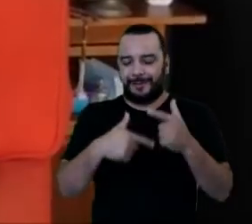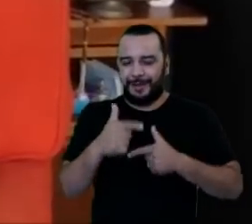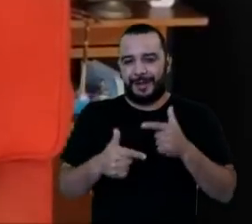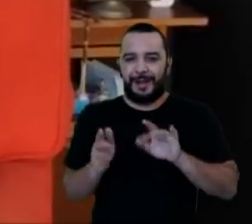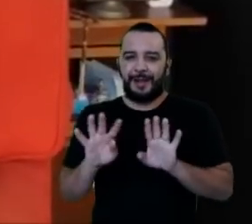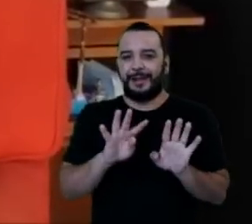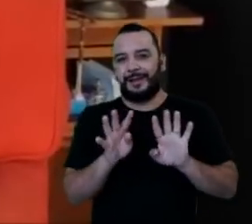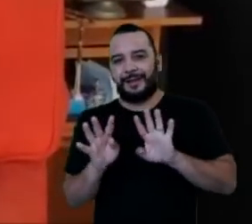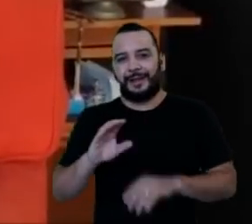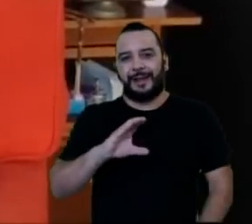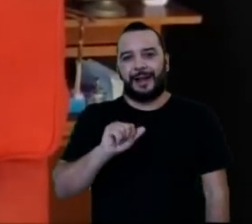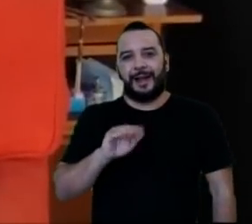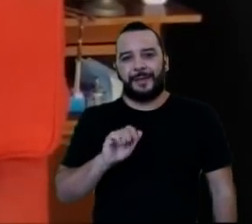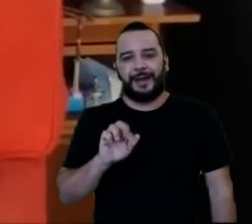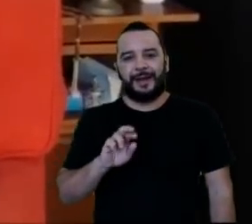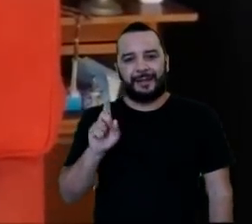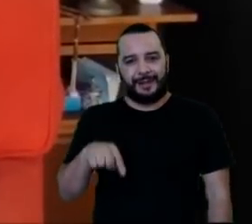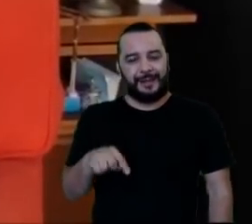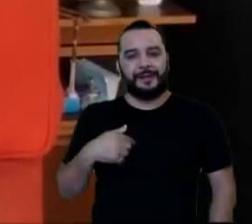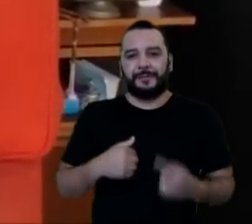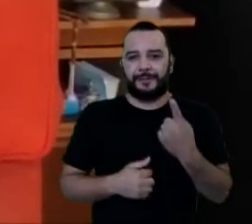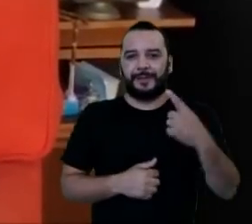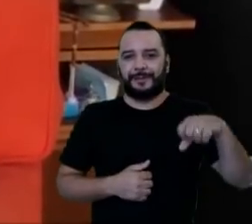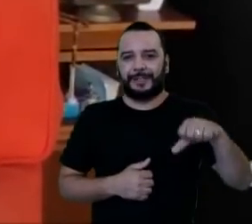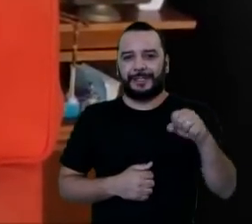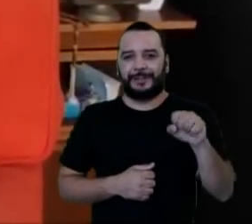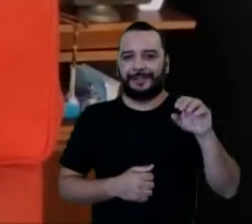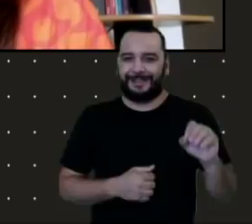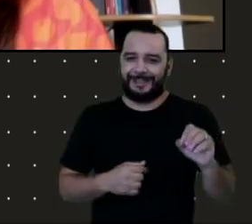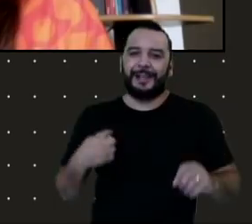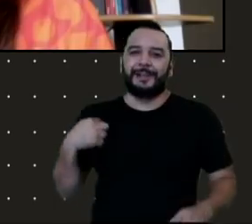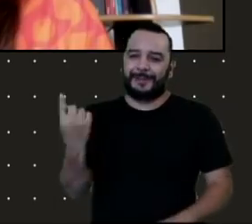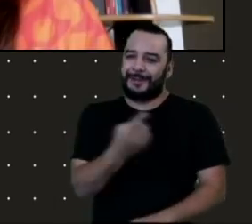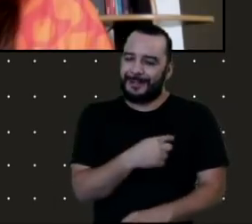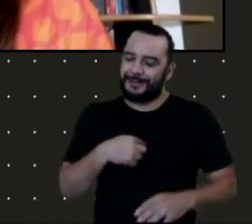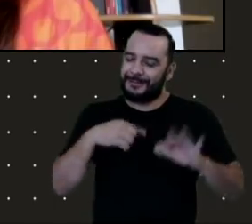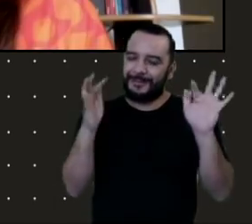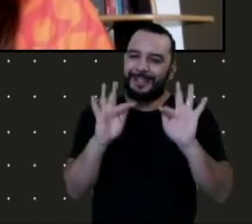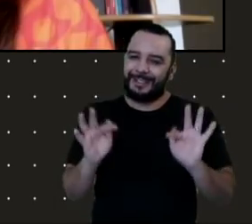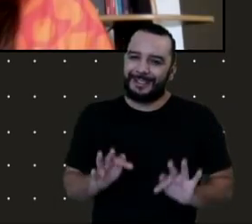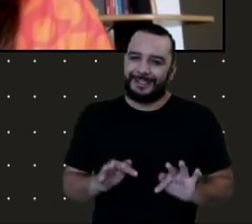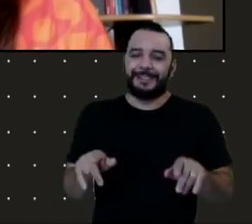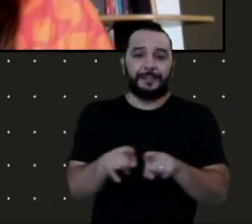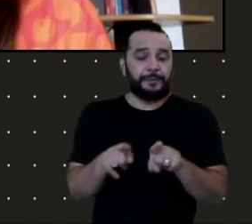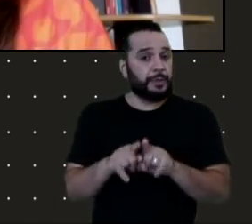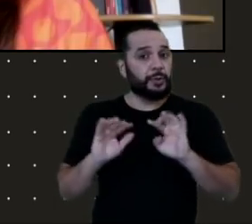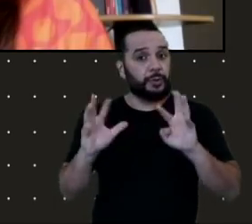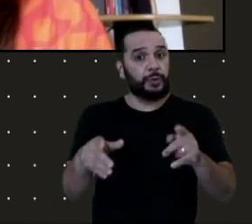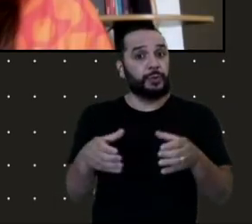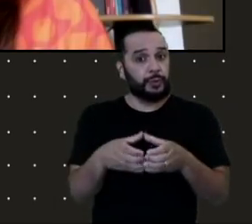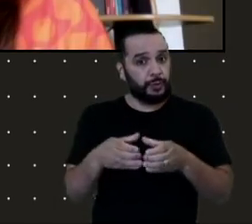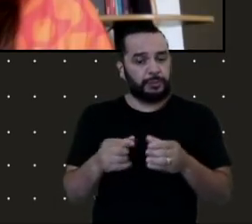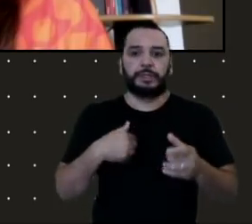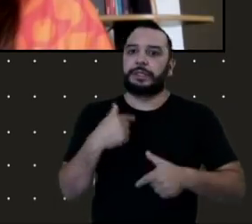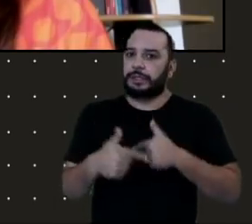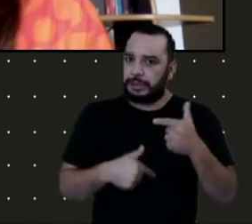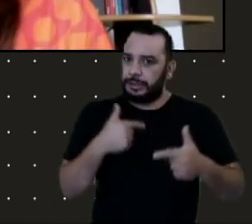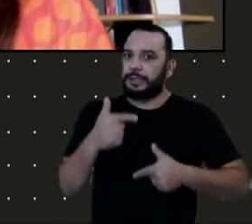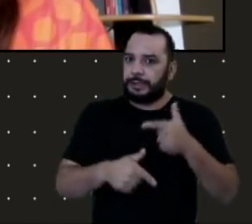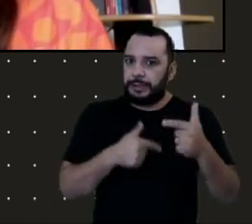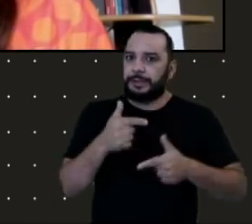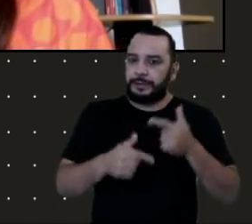você nesse musical, olha só. Bom, falar de Beth Goulart é falar de uma colega muito